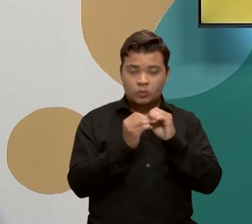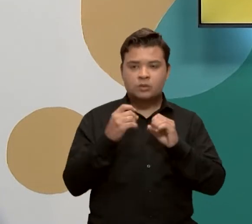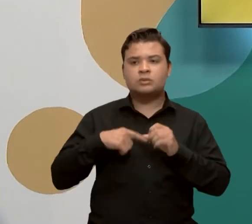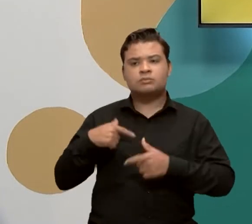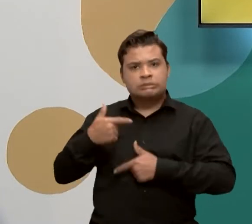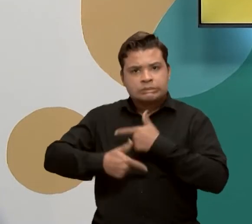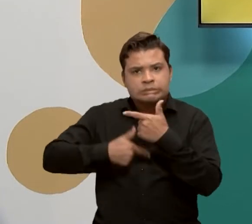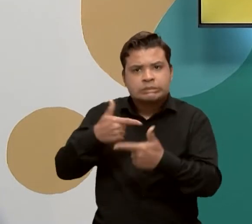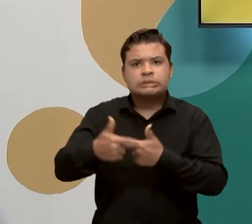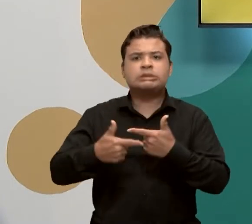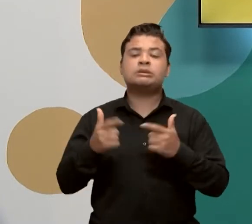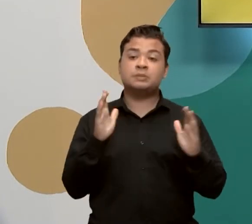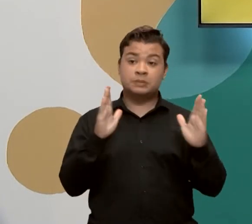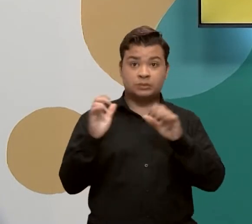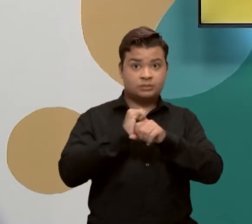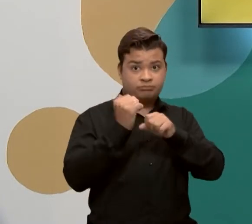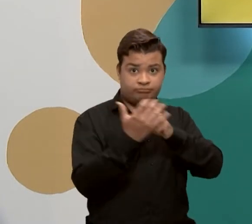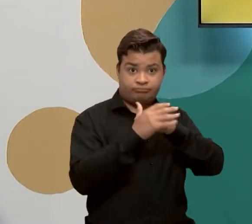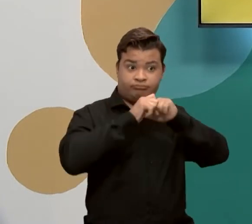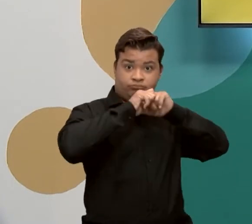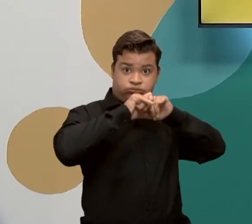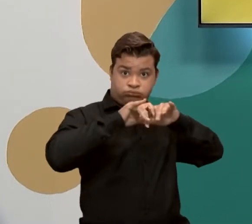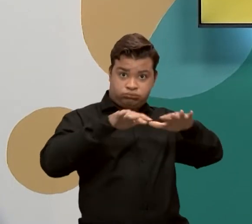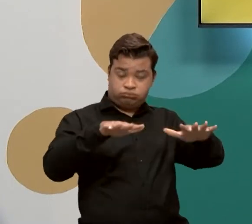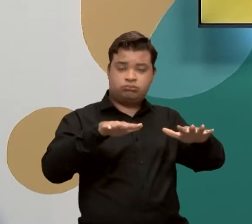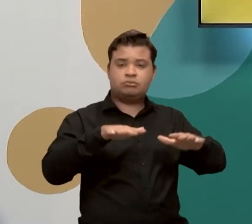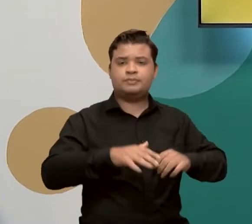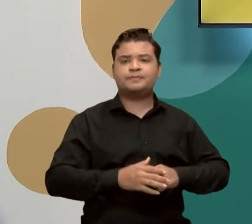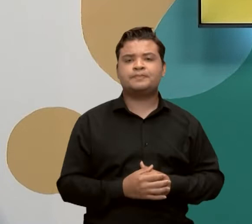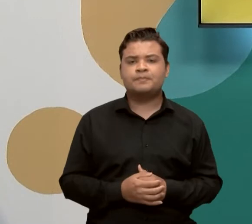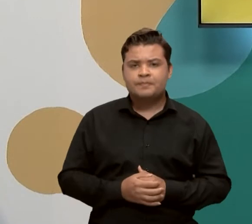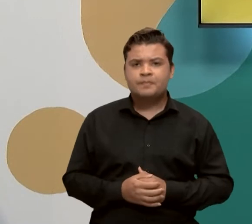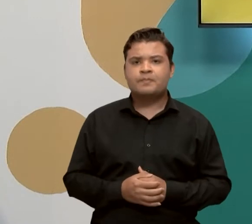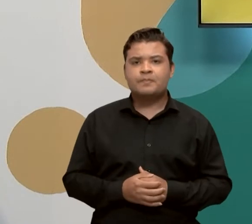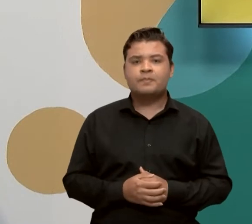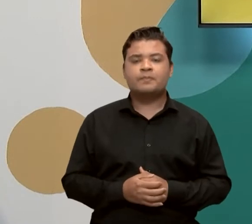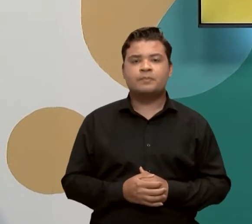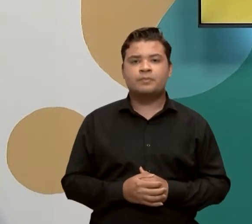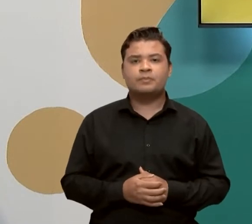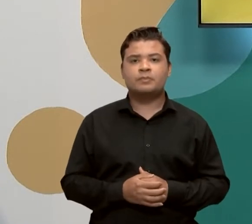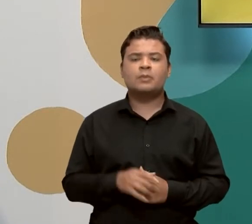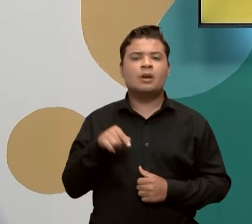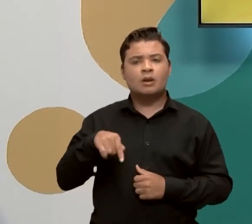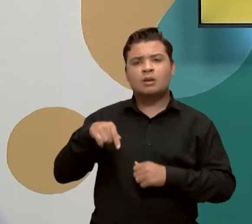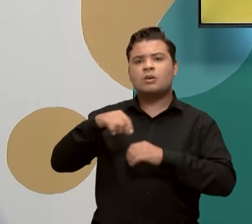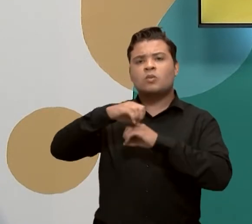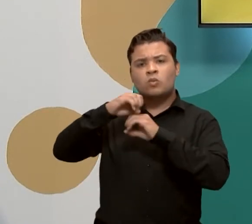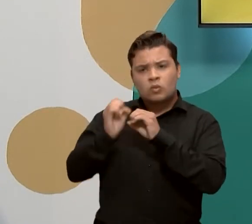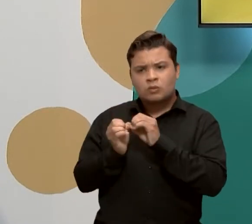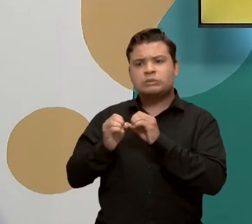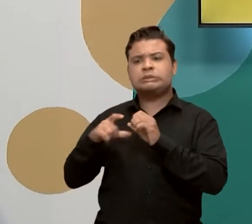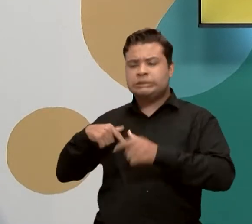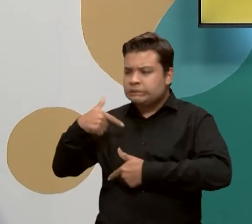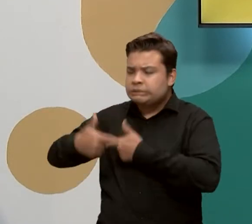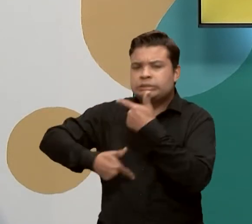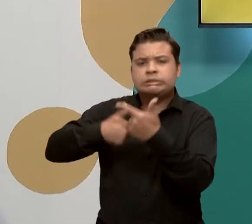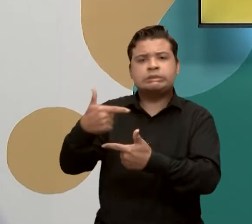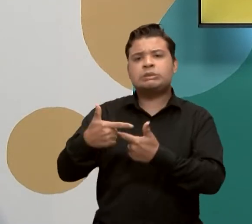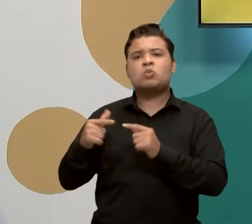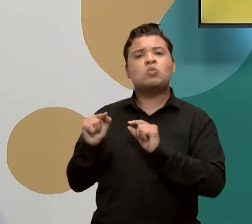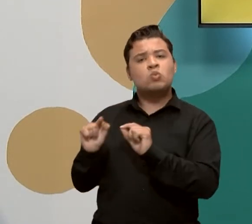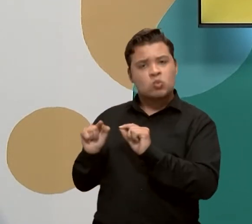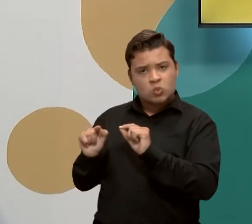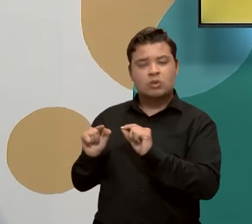mobilização durante a pandemia da Covid-19. E para resgatar uma parte do que a universidade fez nesse momento, o